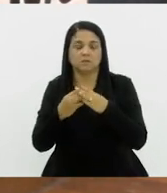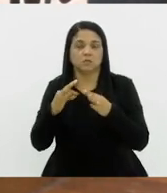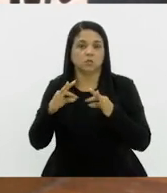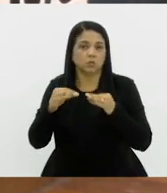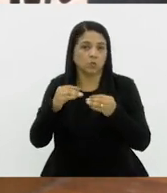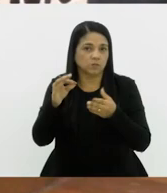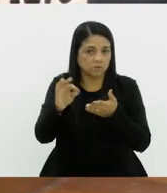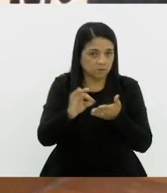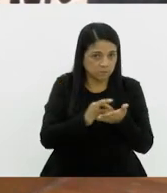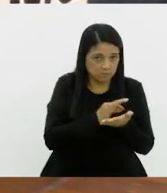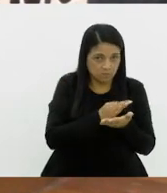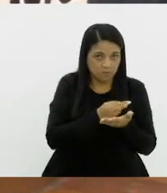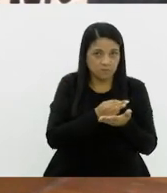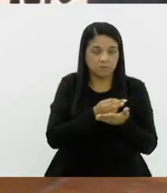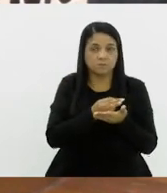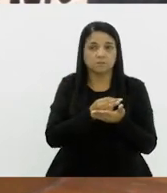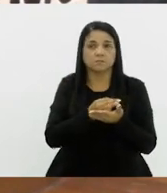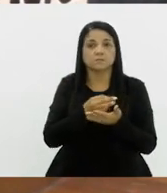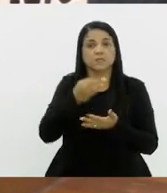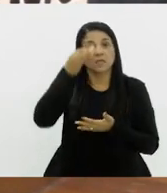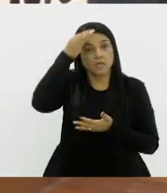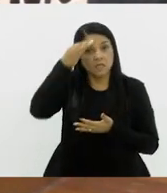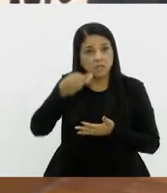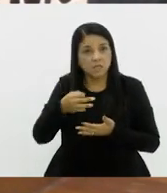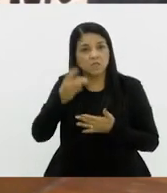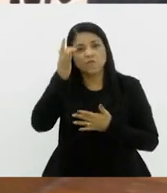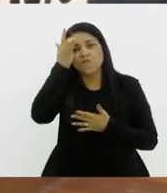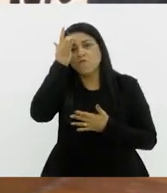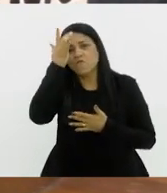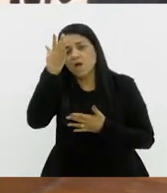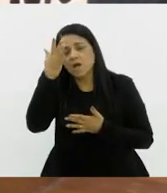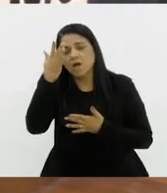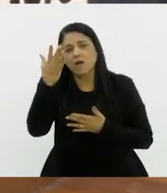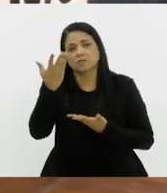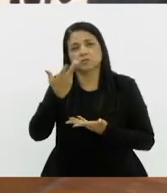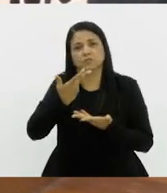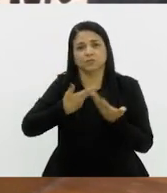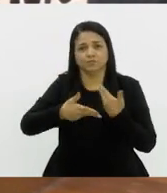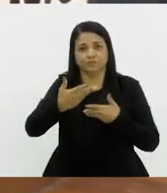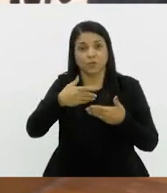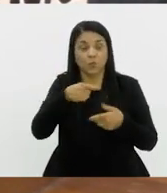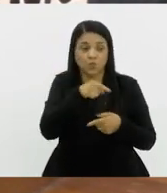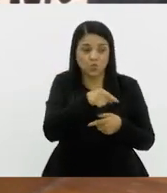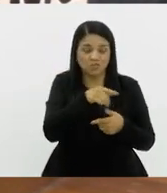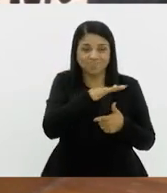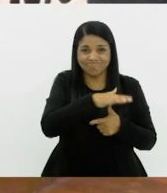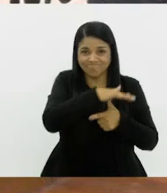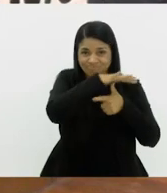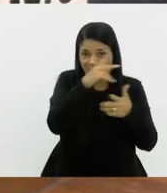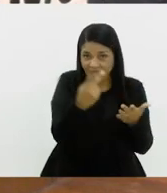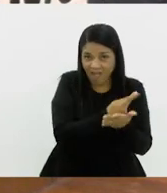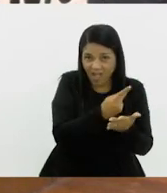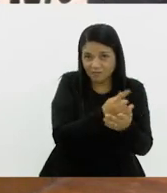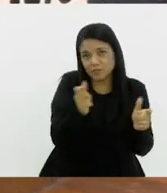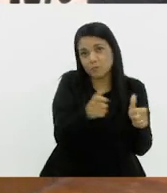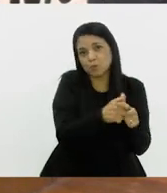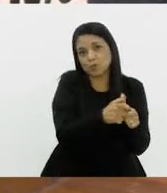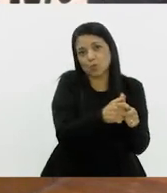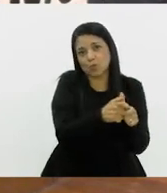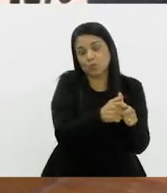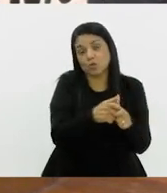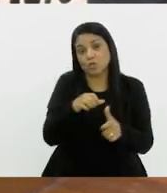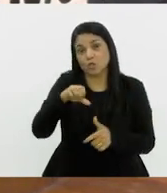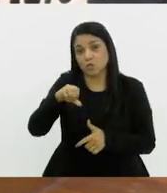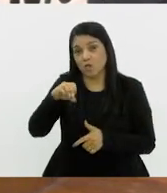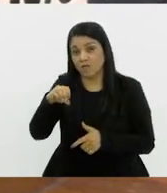assinarem isso, entendo que fica mais fácil, porque os que vão estar no erro vão ser uma minoria, porque